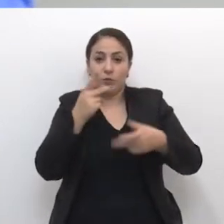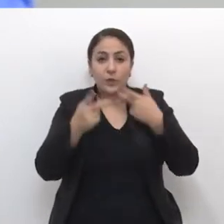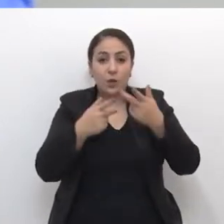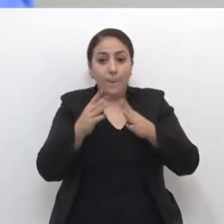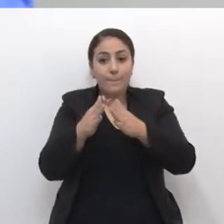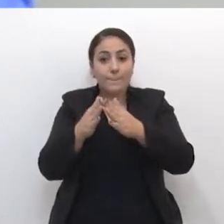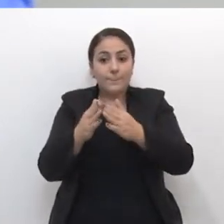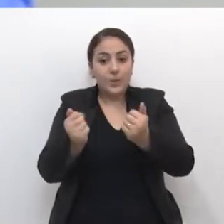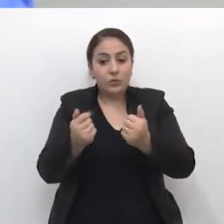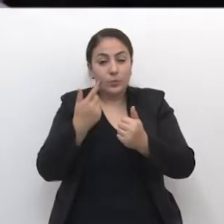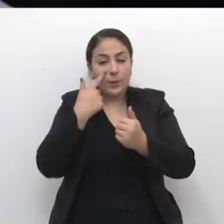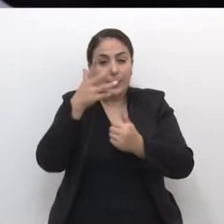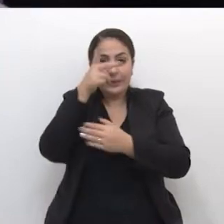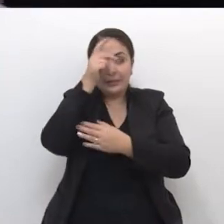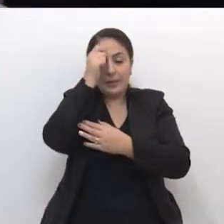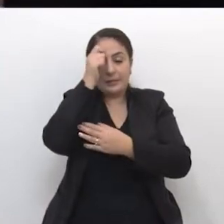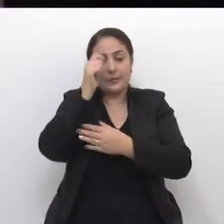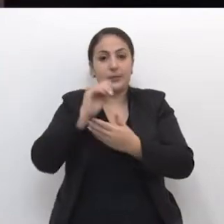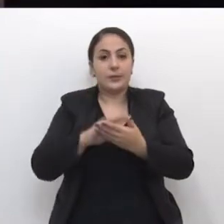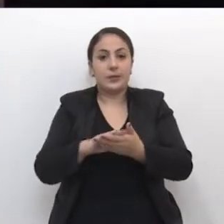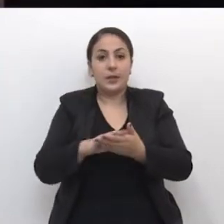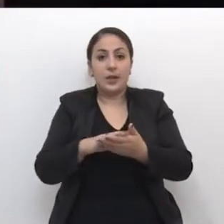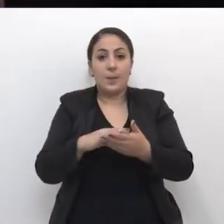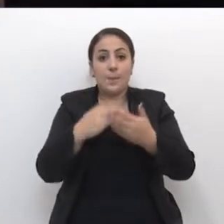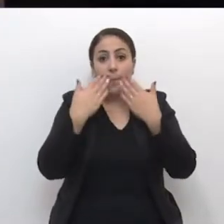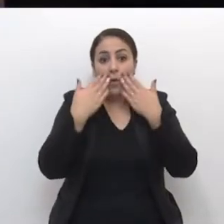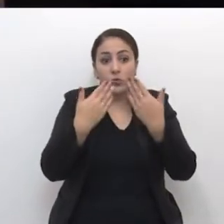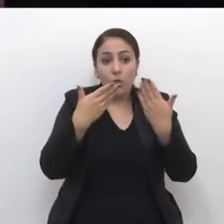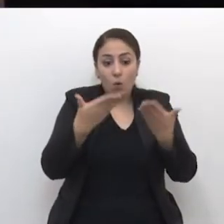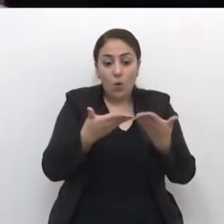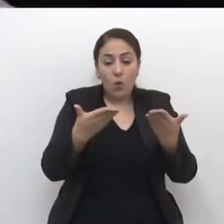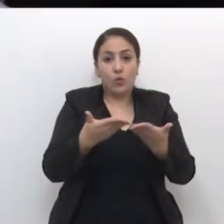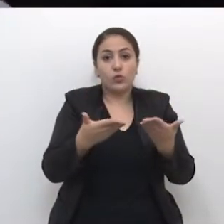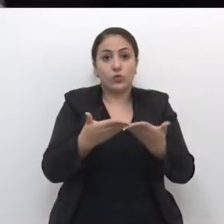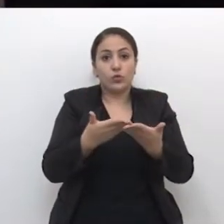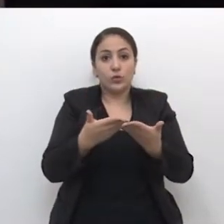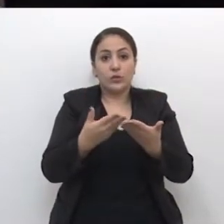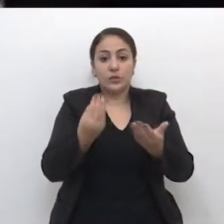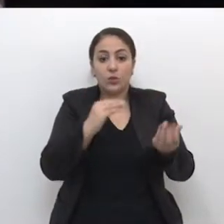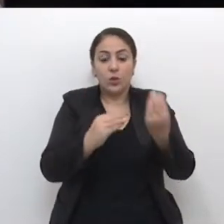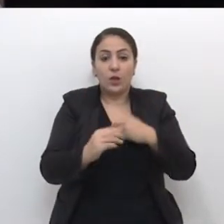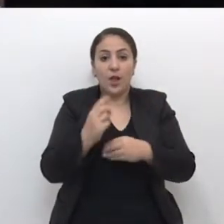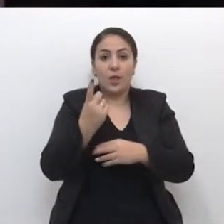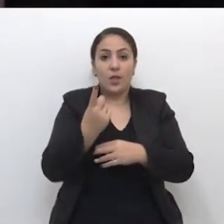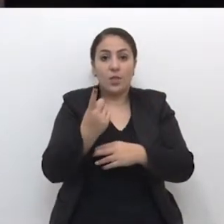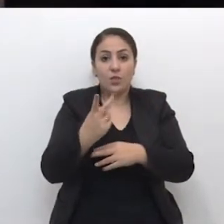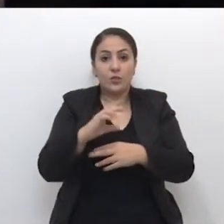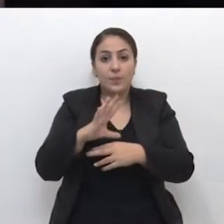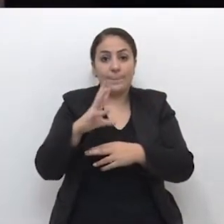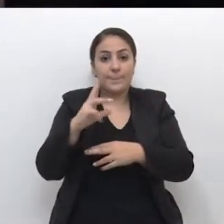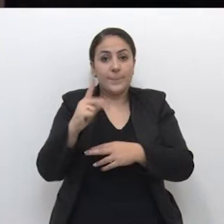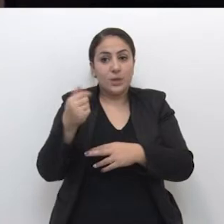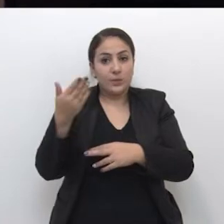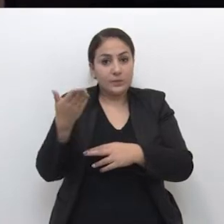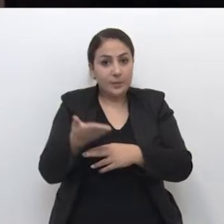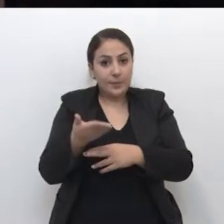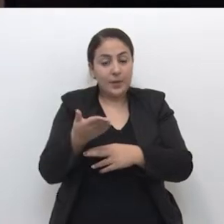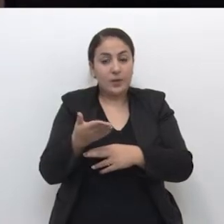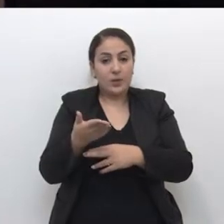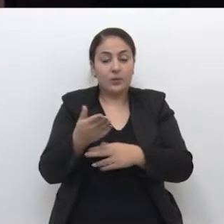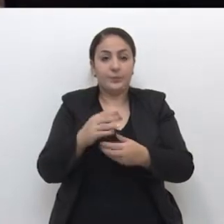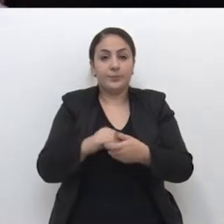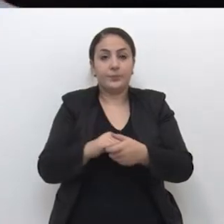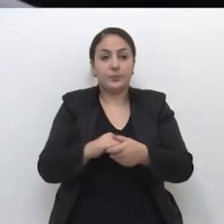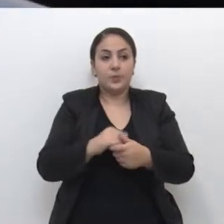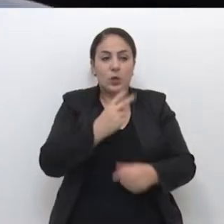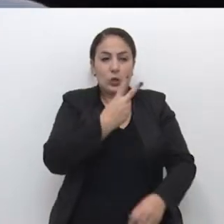Judiciário, a solicitação de uma perícia. Essa perícia apontou de que hoje seria colocado em torno de 12 milhões e meio, seria atualizado